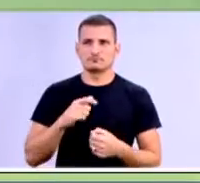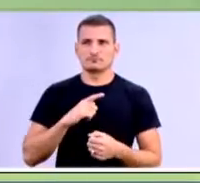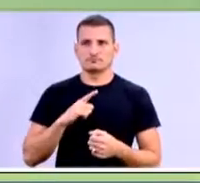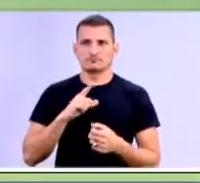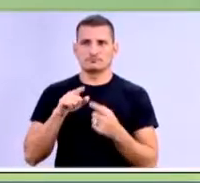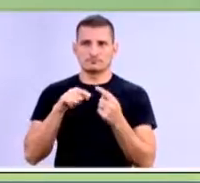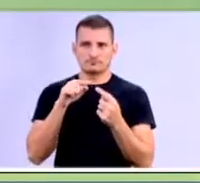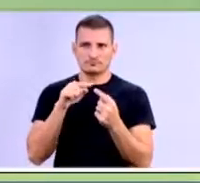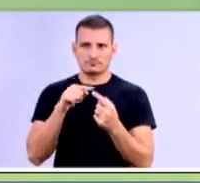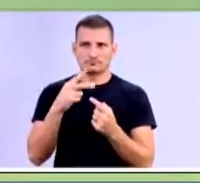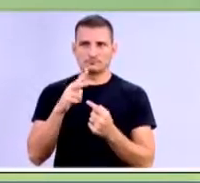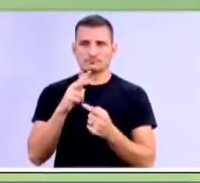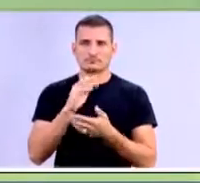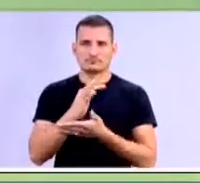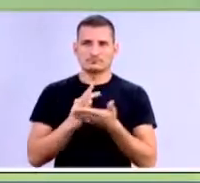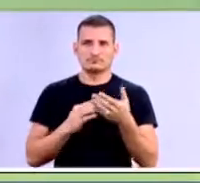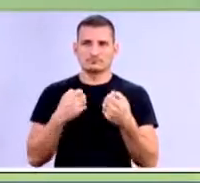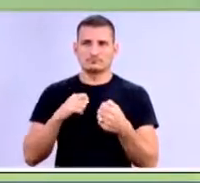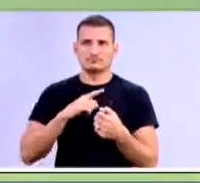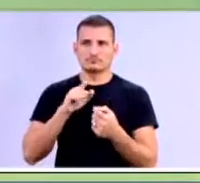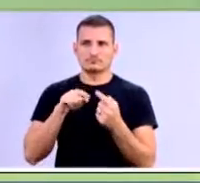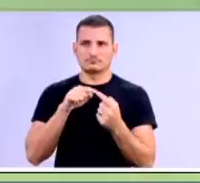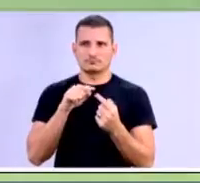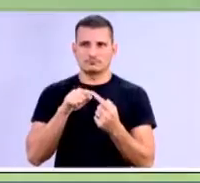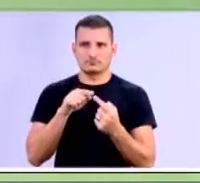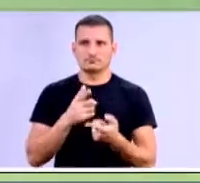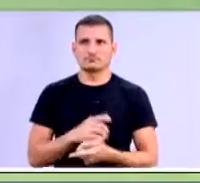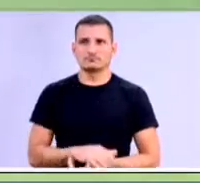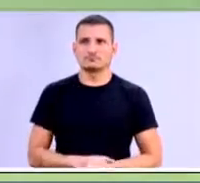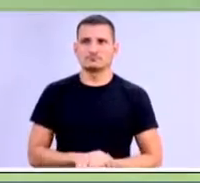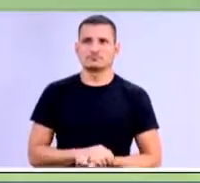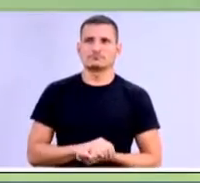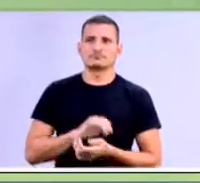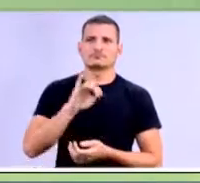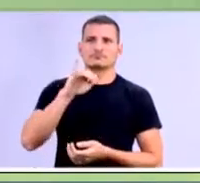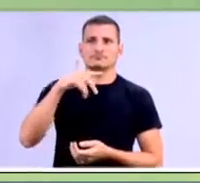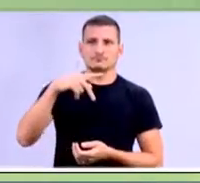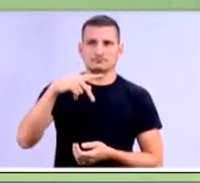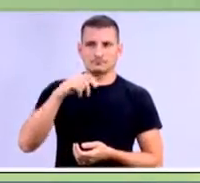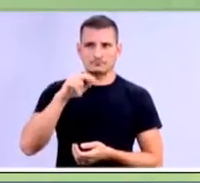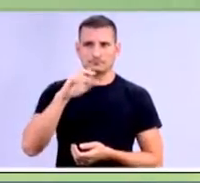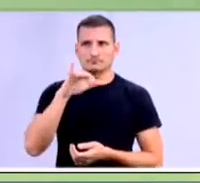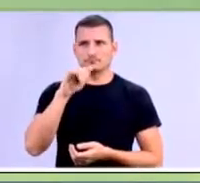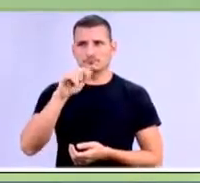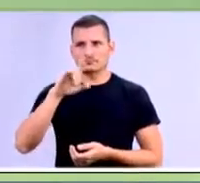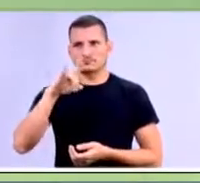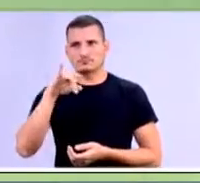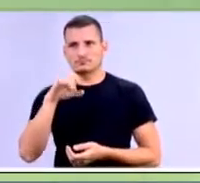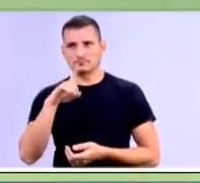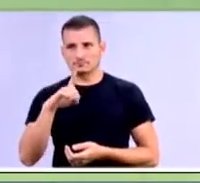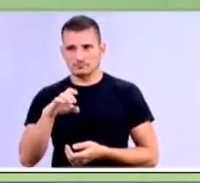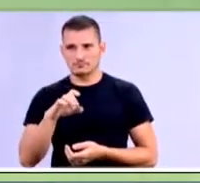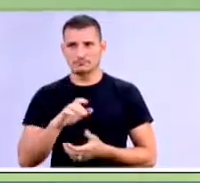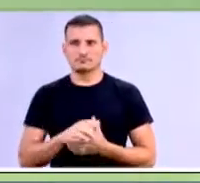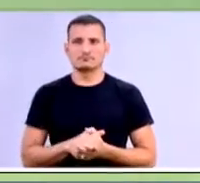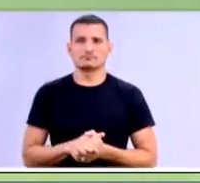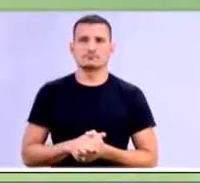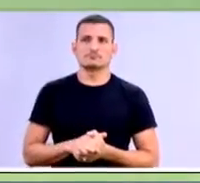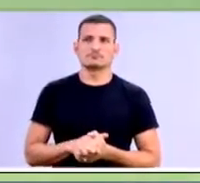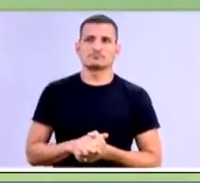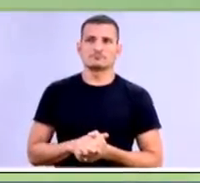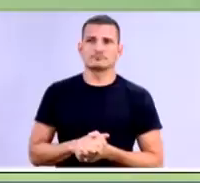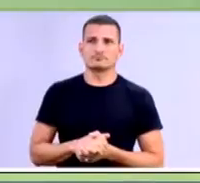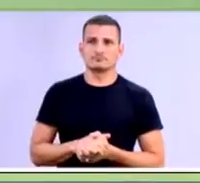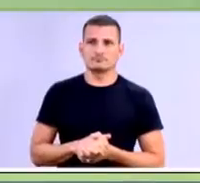teu texto tem que ter objetividade. Também a imparcialidade. Você também está ligado direto à questão